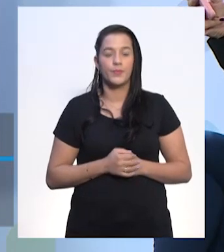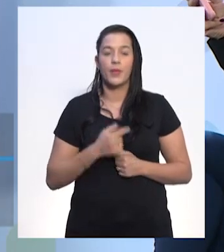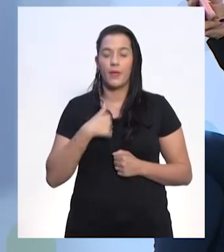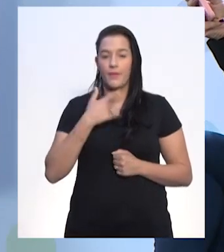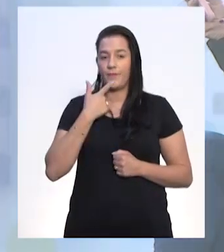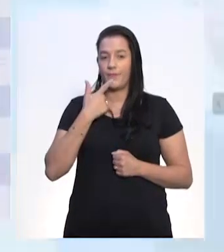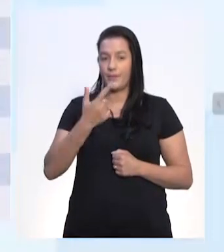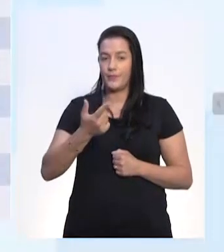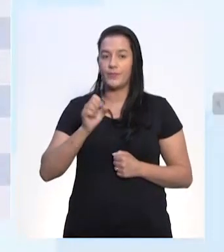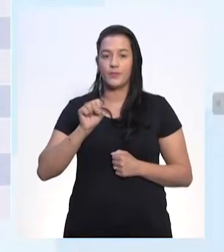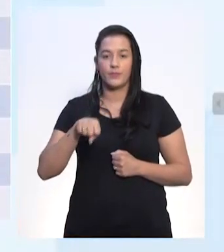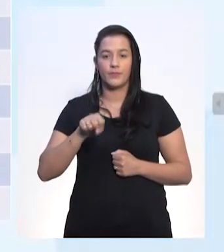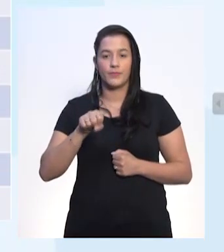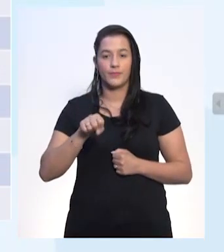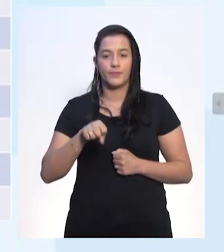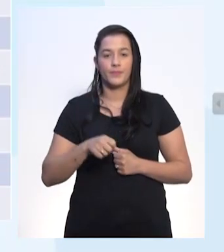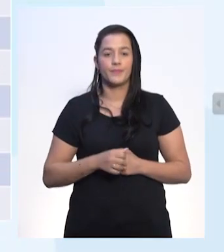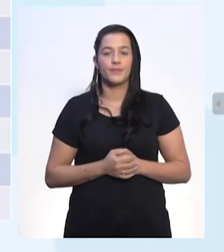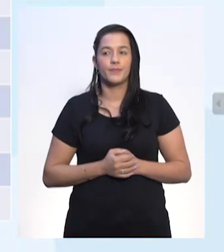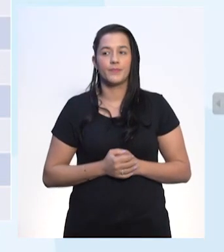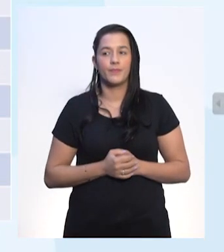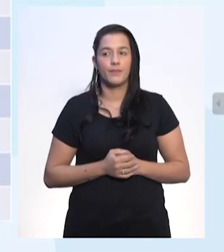Sim. De baixo sai meio tremido, né?